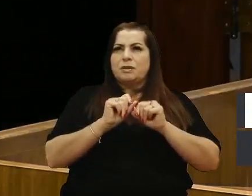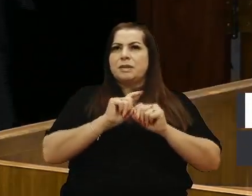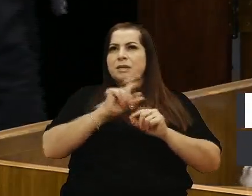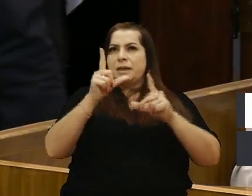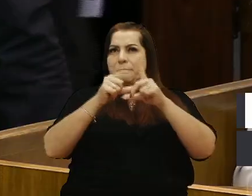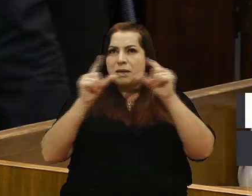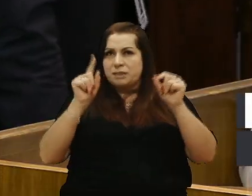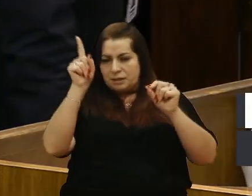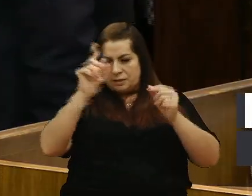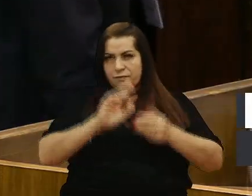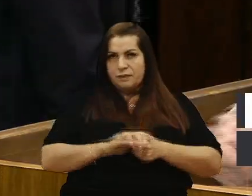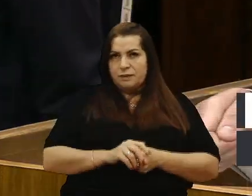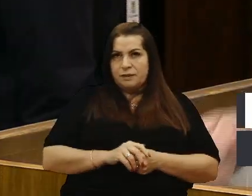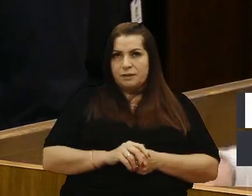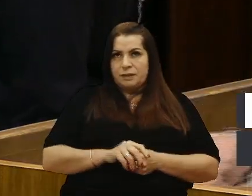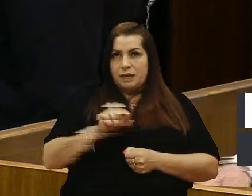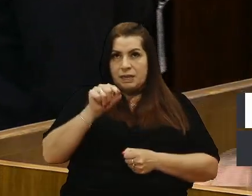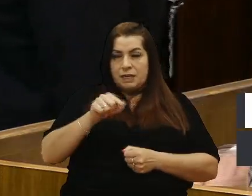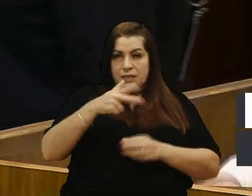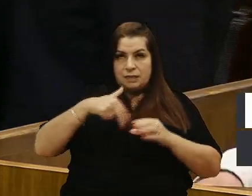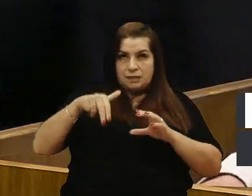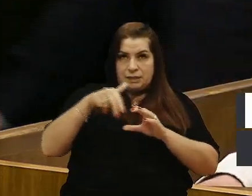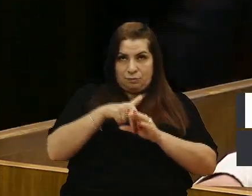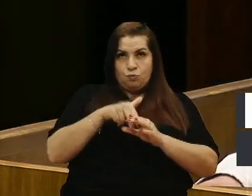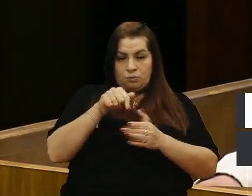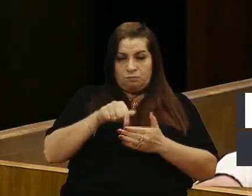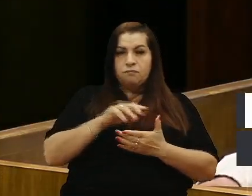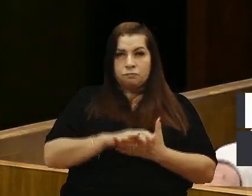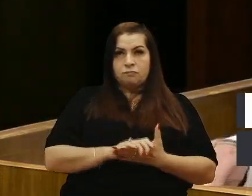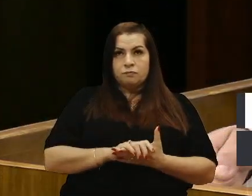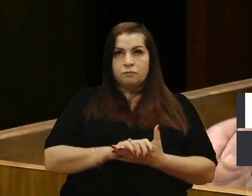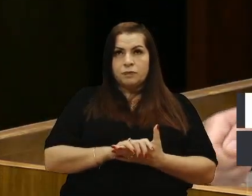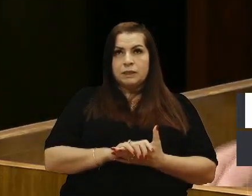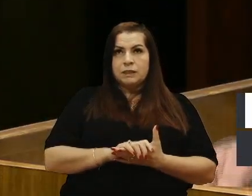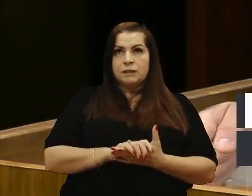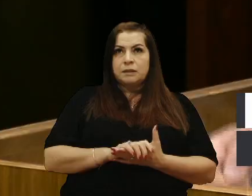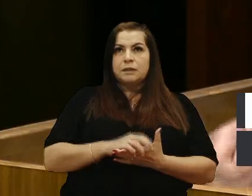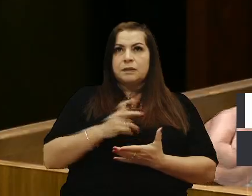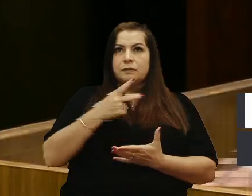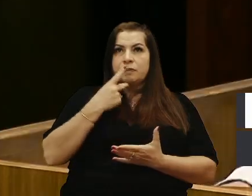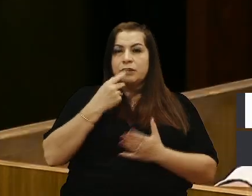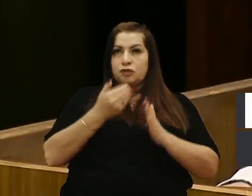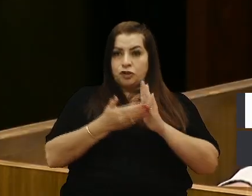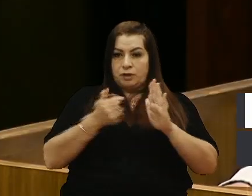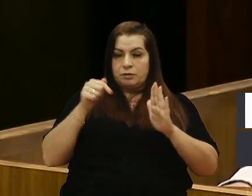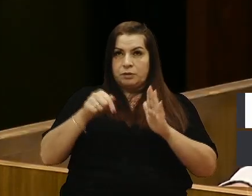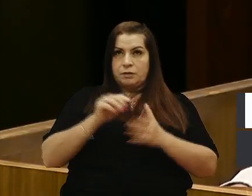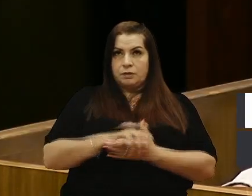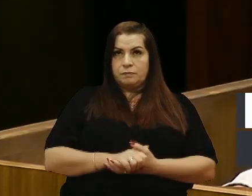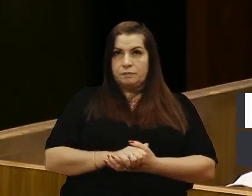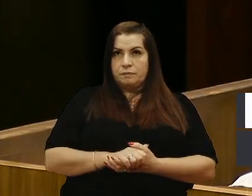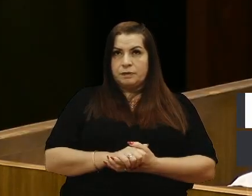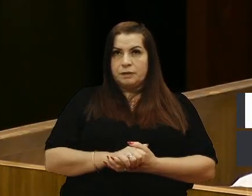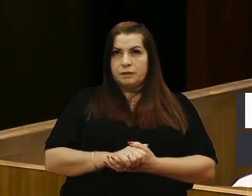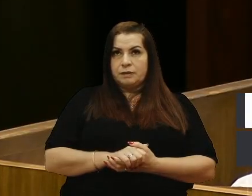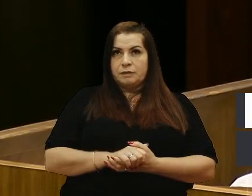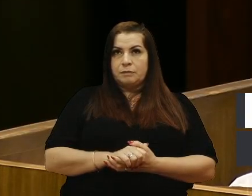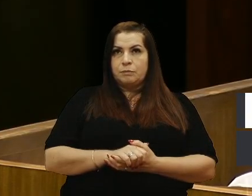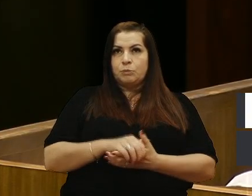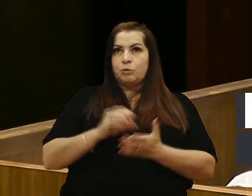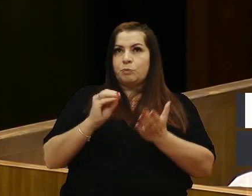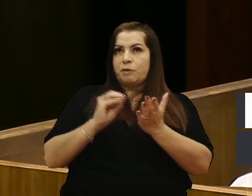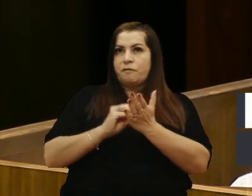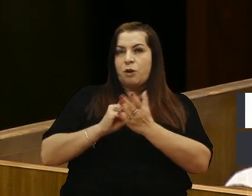Brasília sapatear. Que nessa tribuna, eu só serei tirado daqui por uma grande